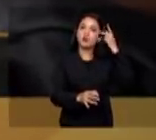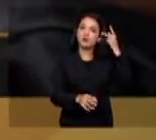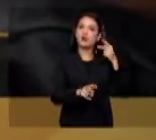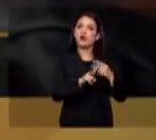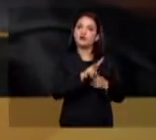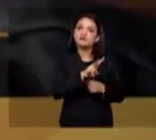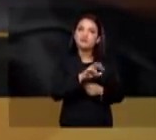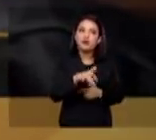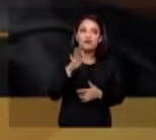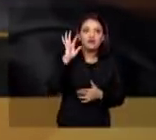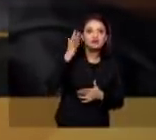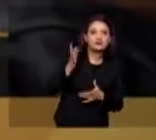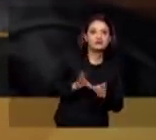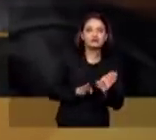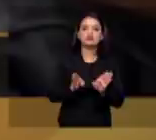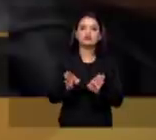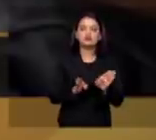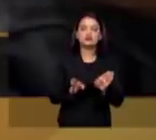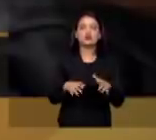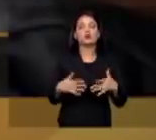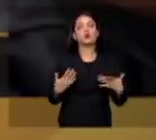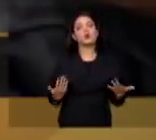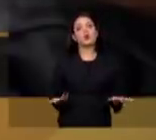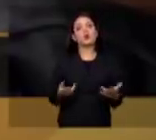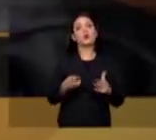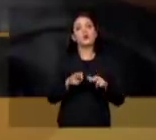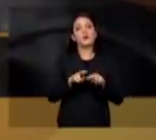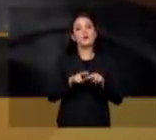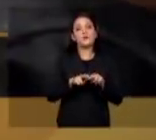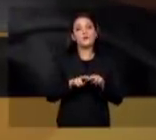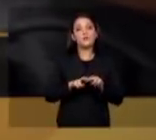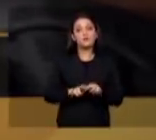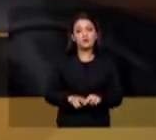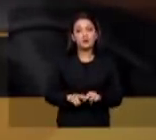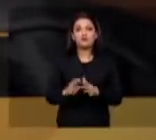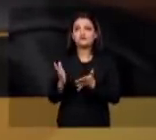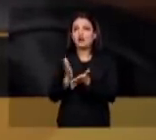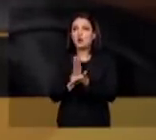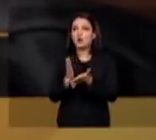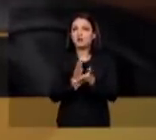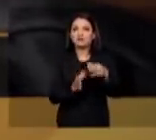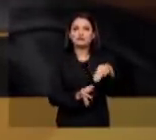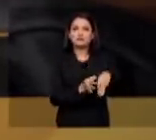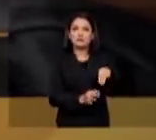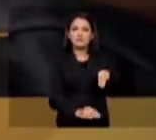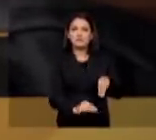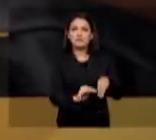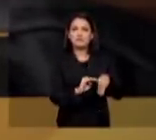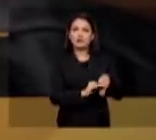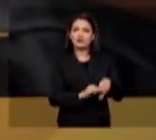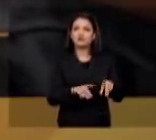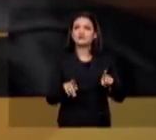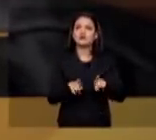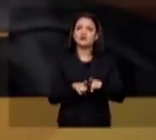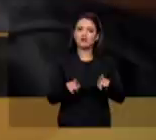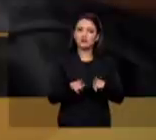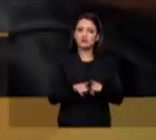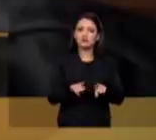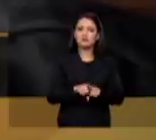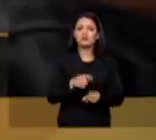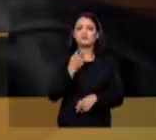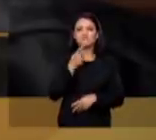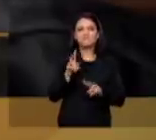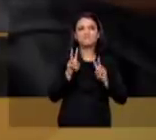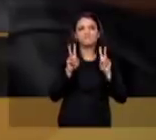no estado de São Paulo. E STF julga recursos que tratam da decisão monocrática que concedeu habeas corpus para declarar